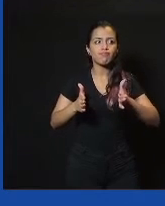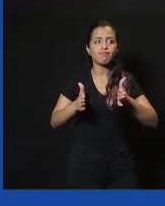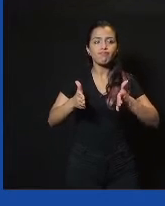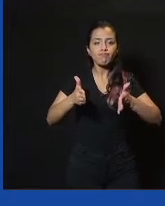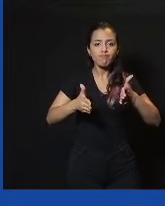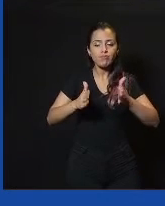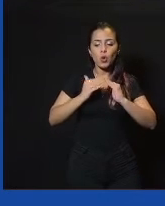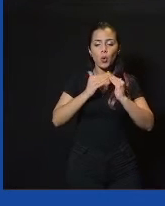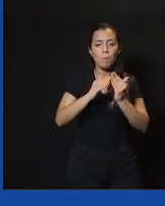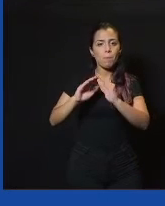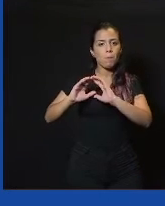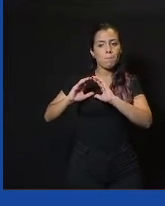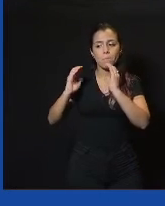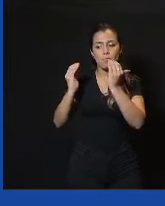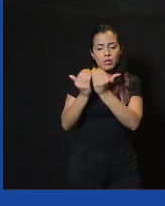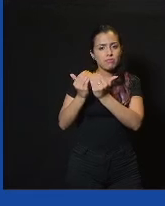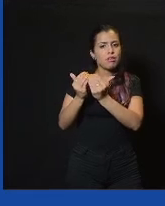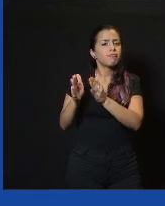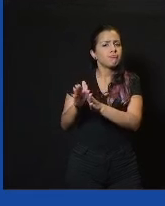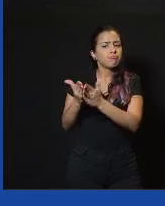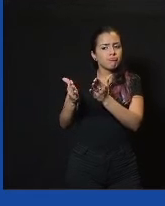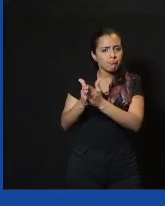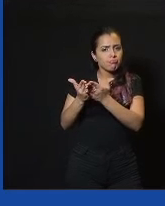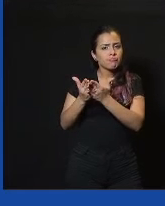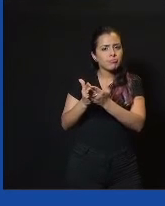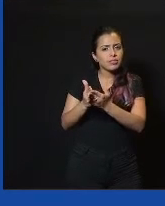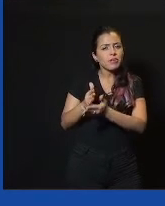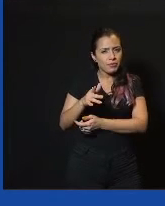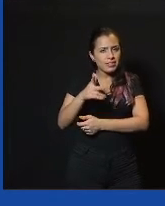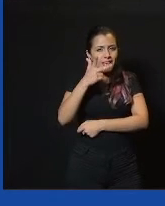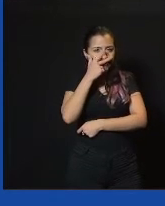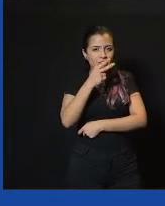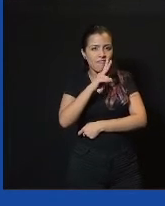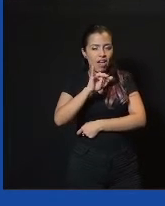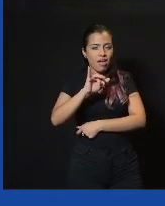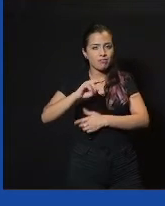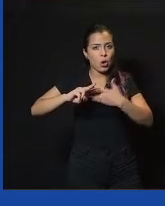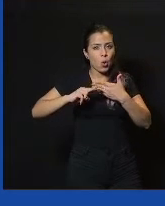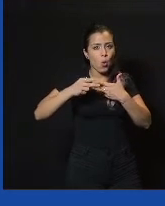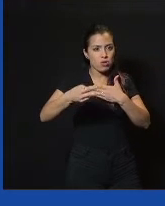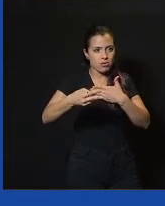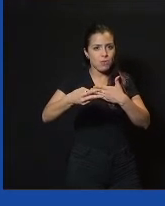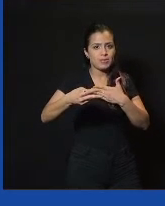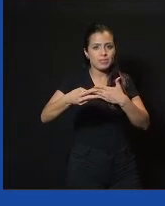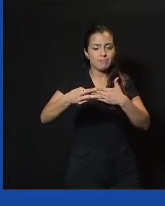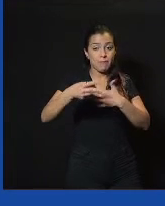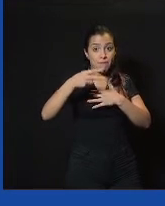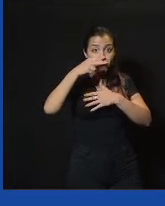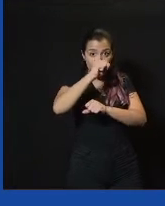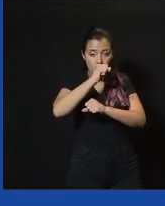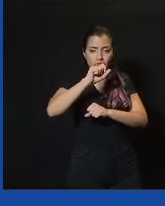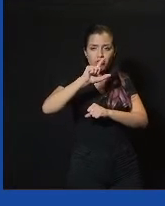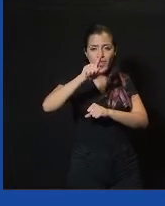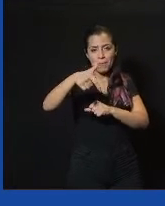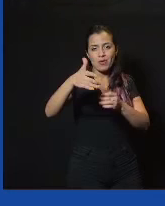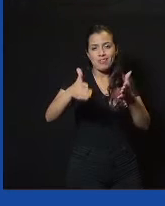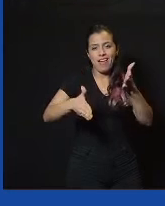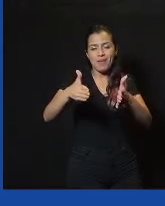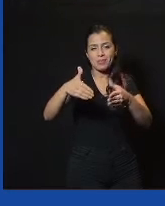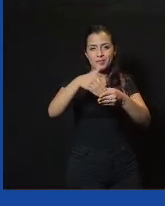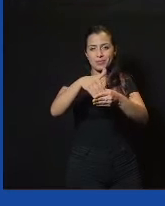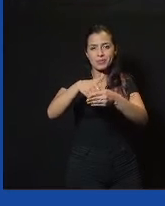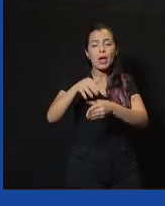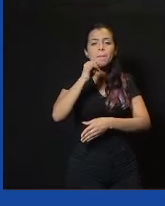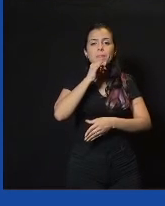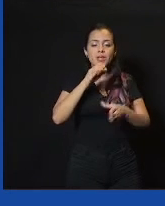nas favelas, os periféricos passaram, você acha que isso tem algum impacto na urna? E agora não estou nem falando na urna sobre